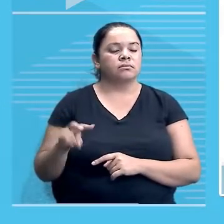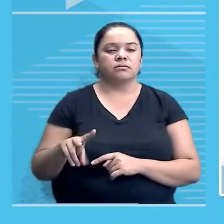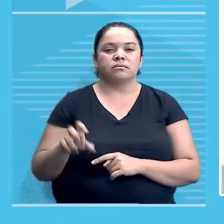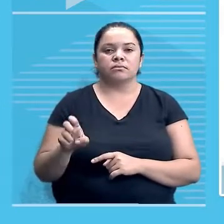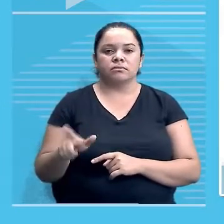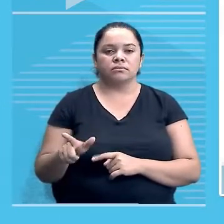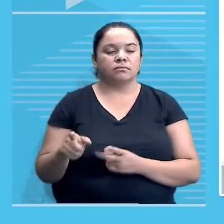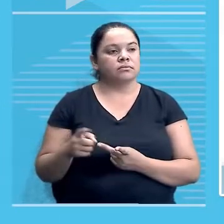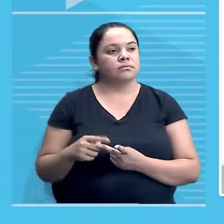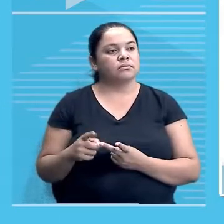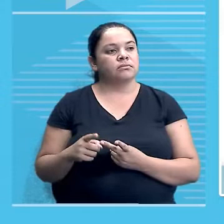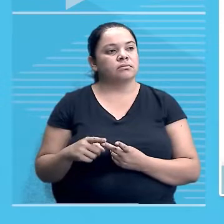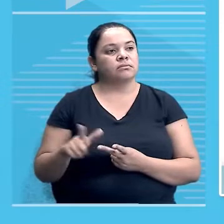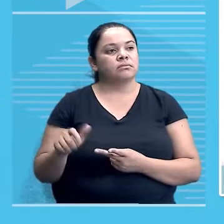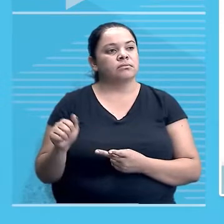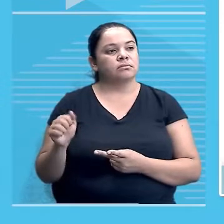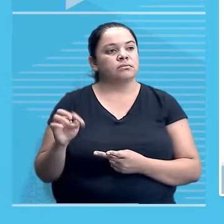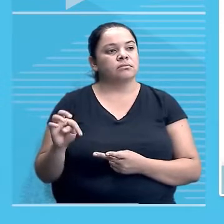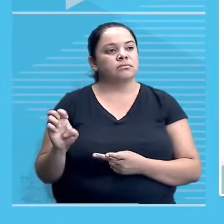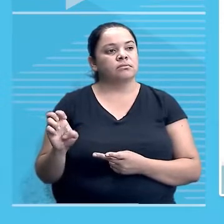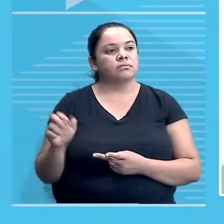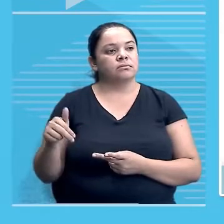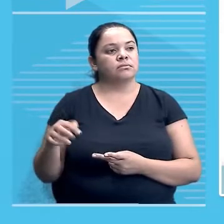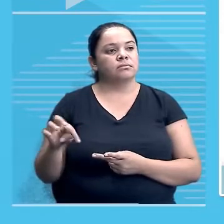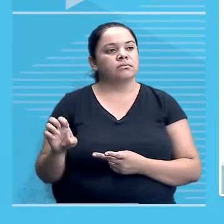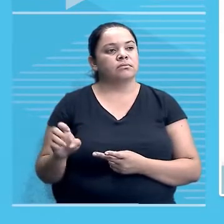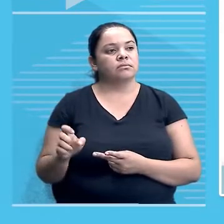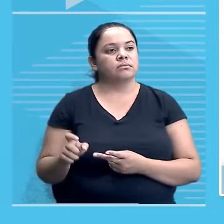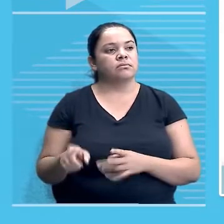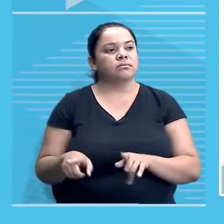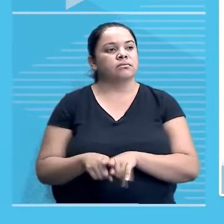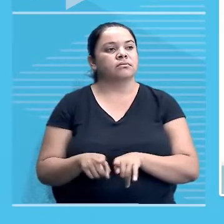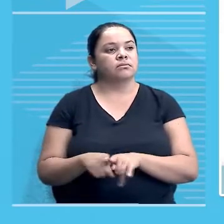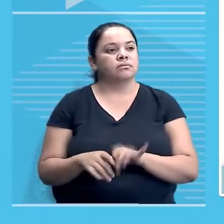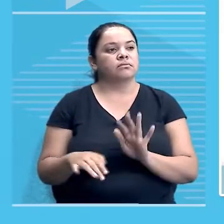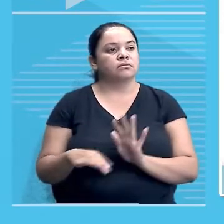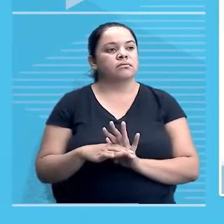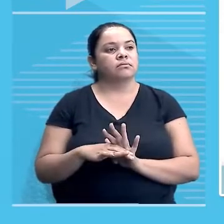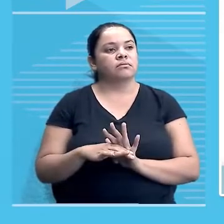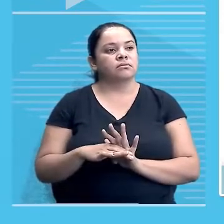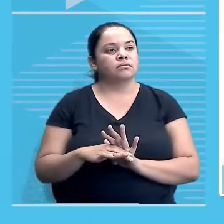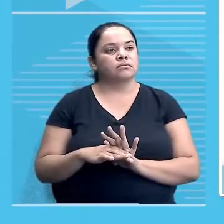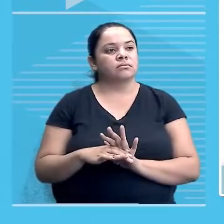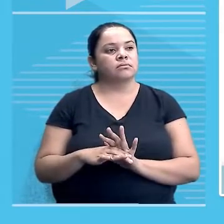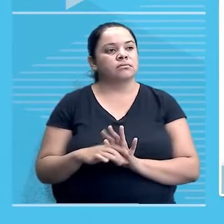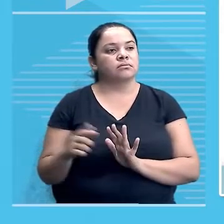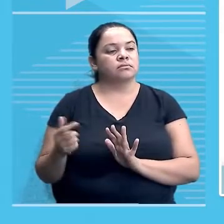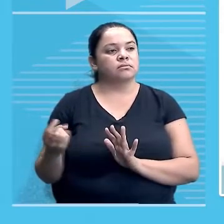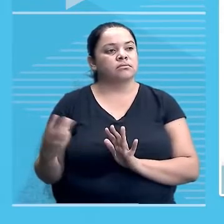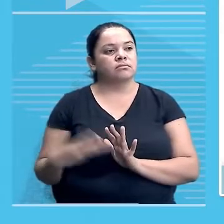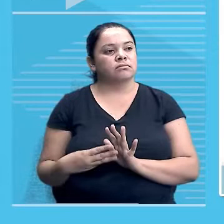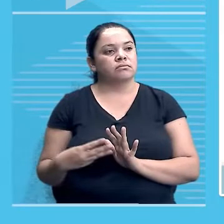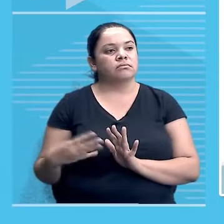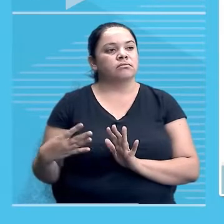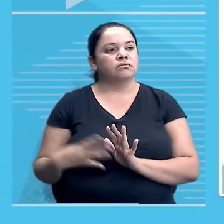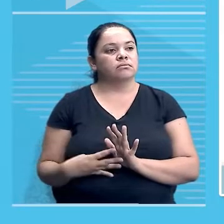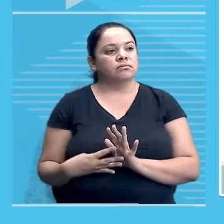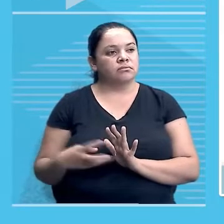calor. Vamos trabalhar também com capacidade térmica, calor específico e